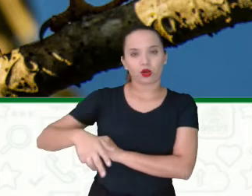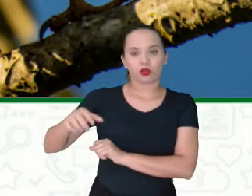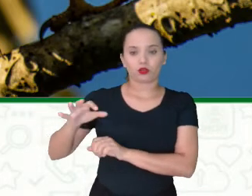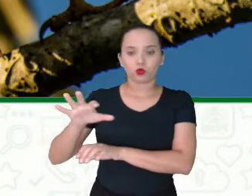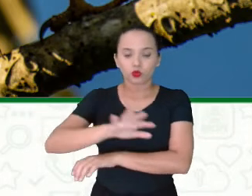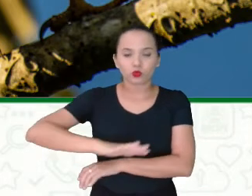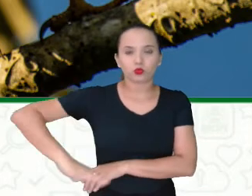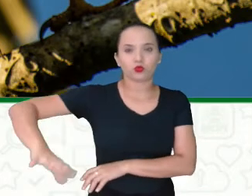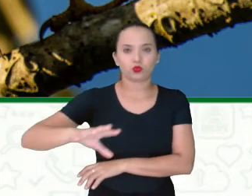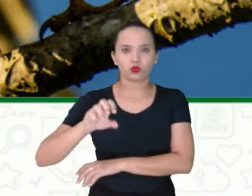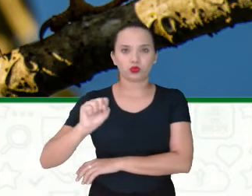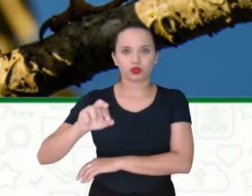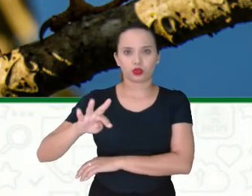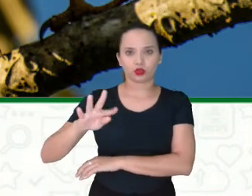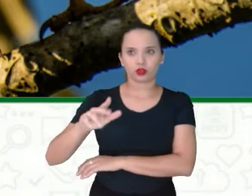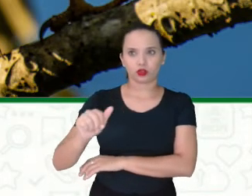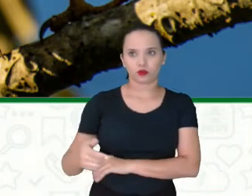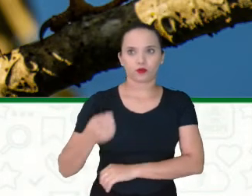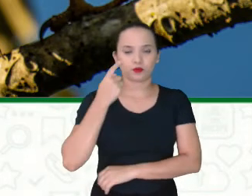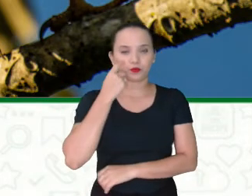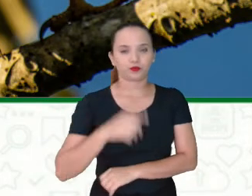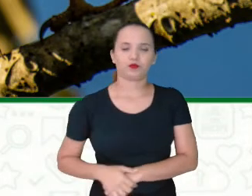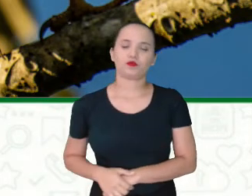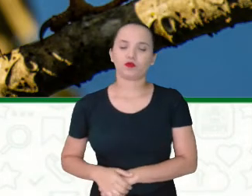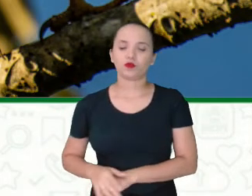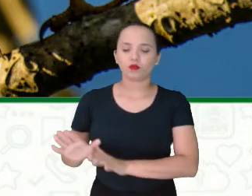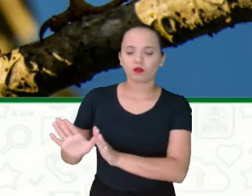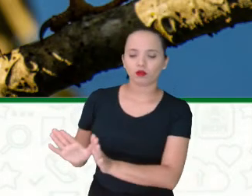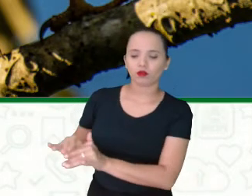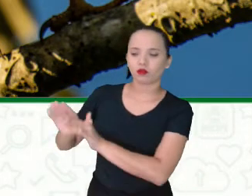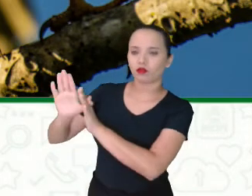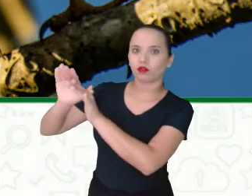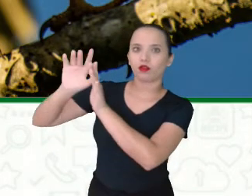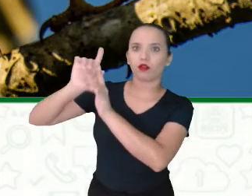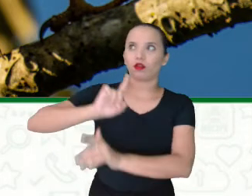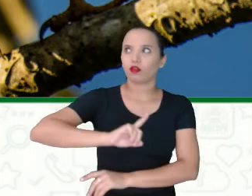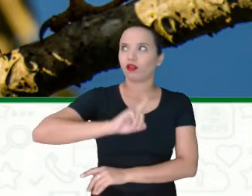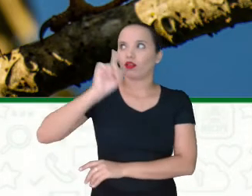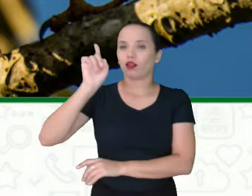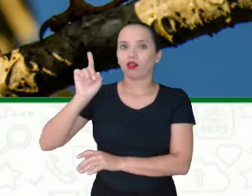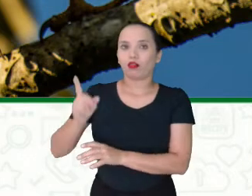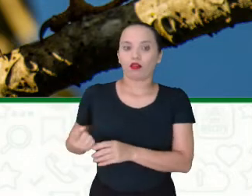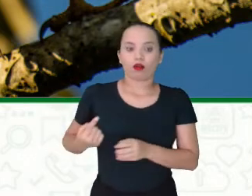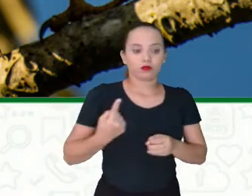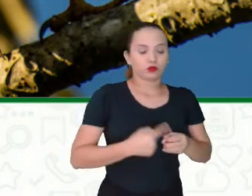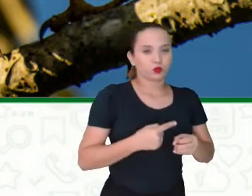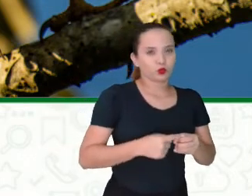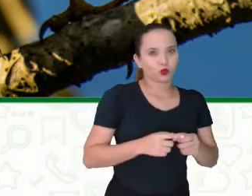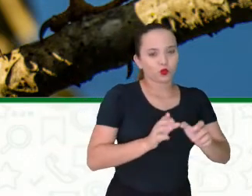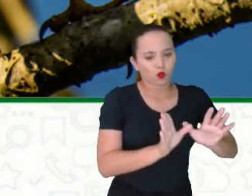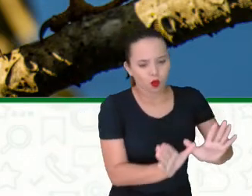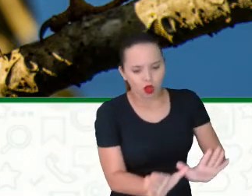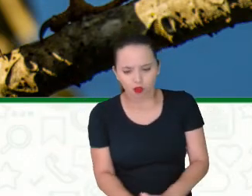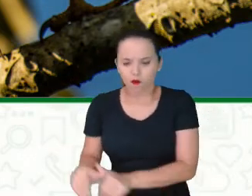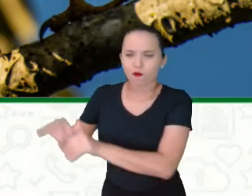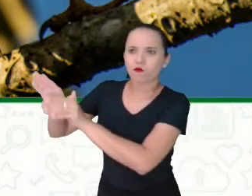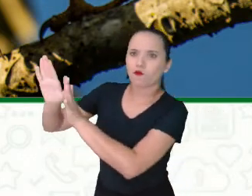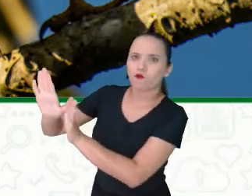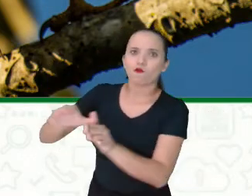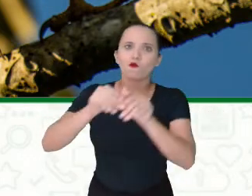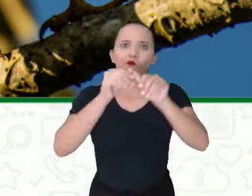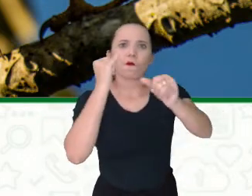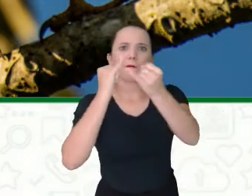ver. Carcará, lá no sertão, é um bicho que avoa que nem avião. É